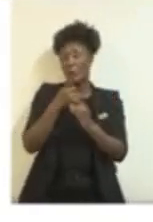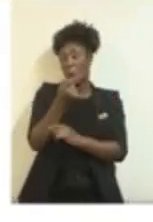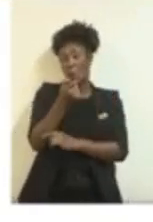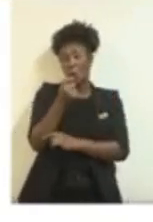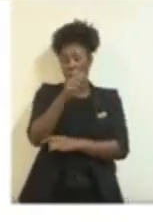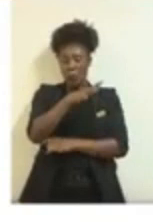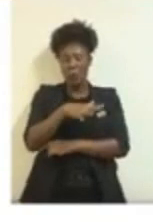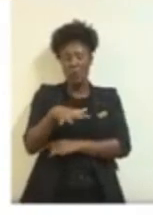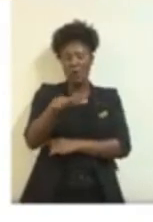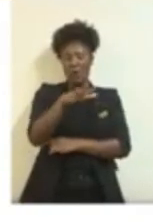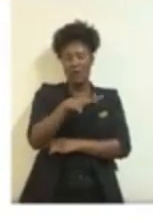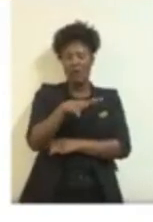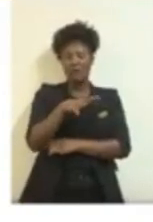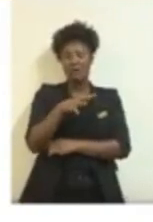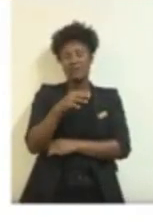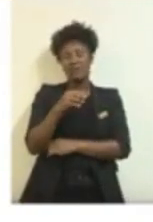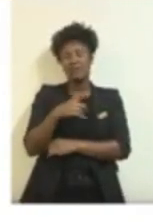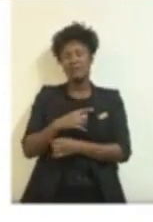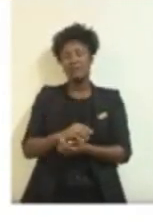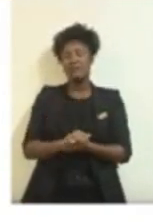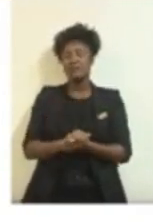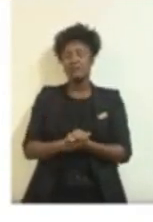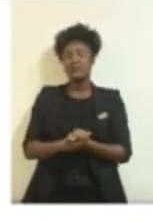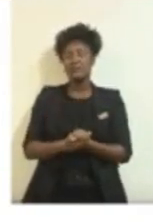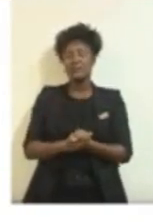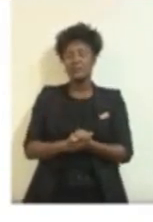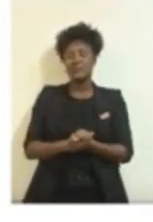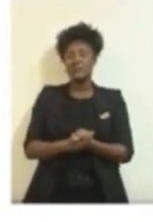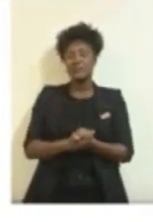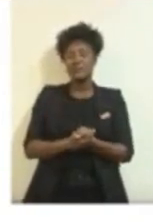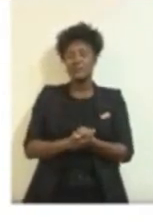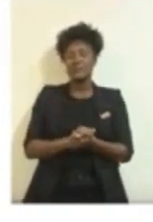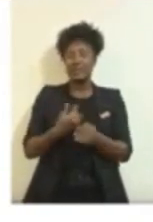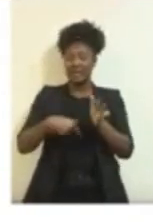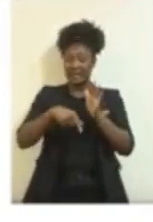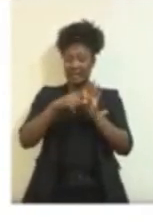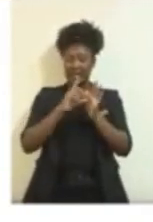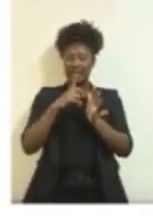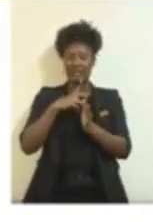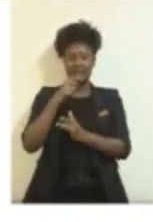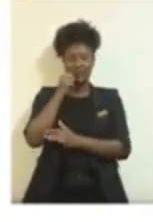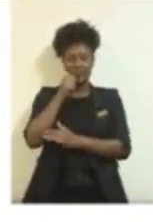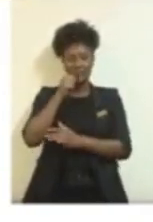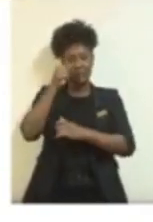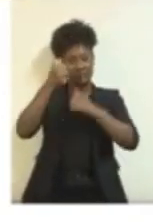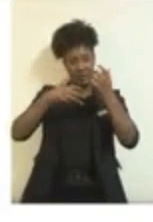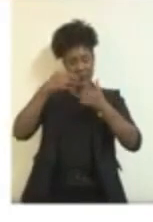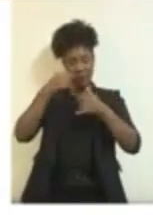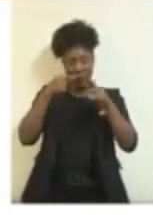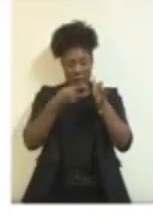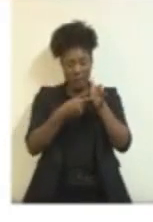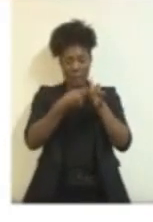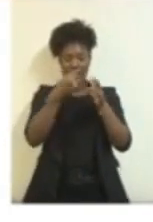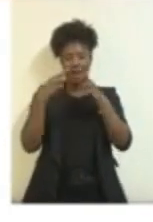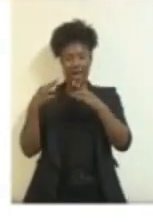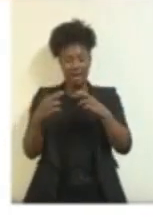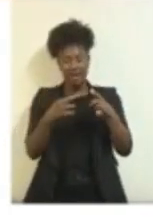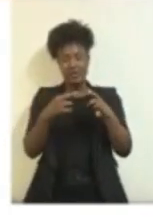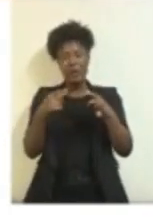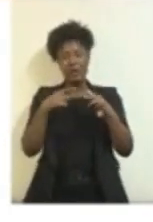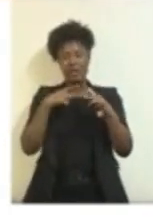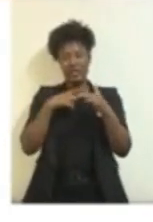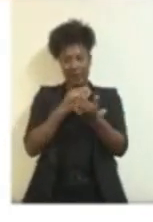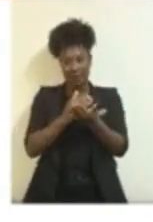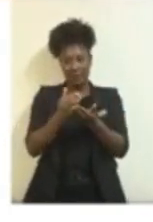ainda remanescentes dessa fisionomia que foi, como o Hasenack falou, né, a primeira região convertida, na